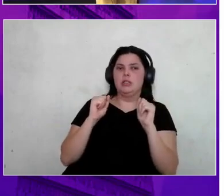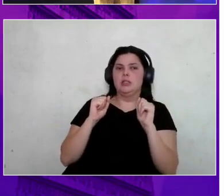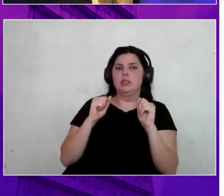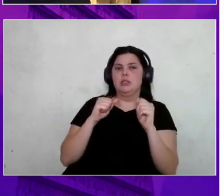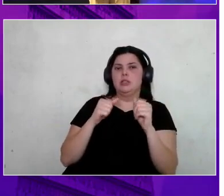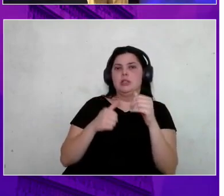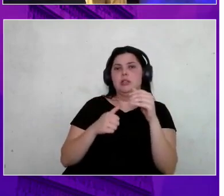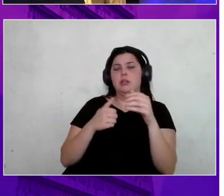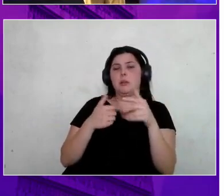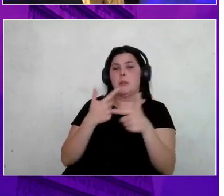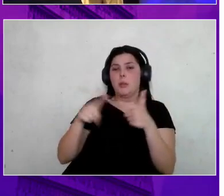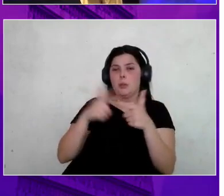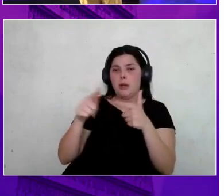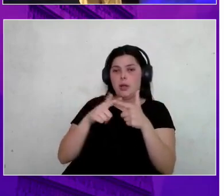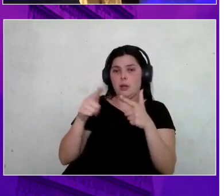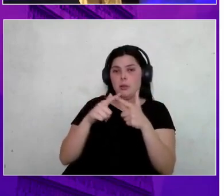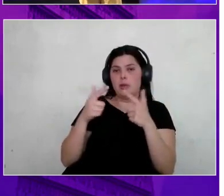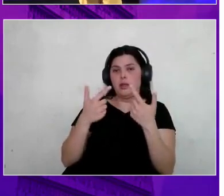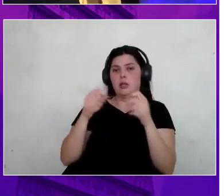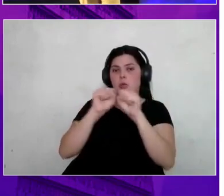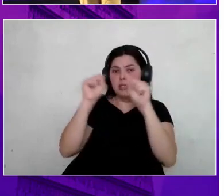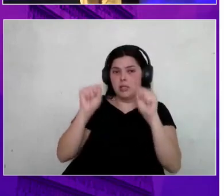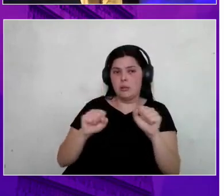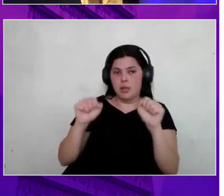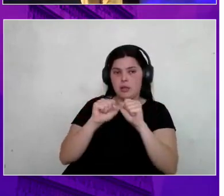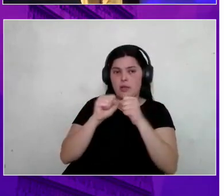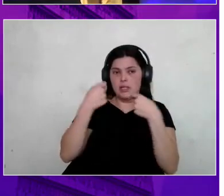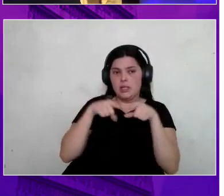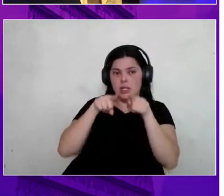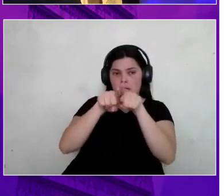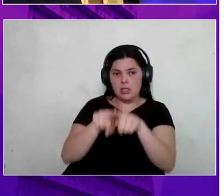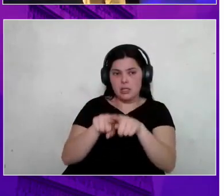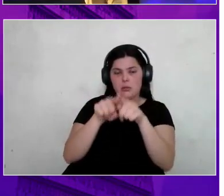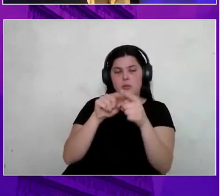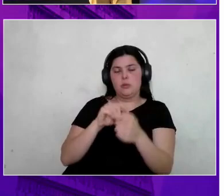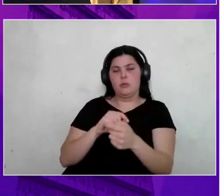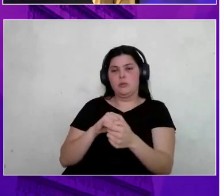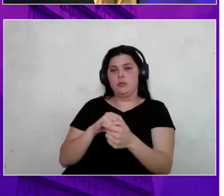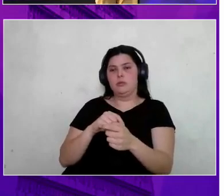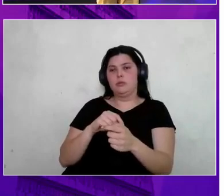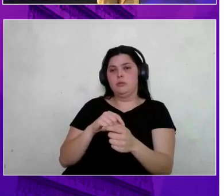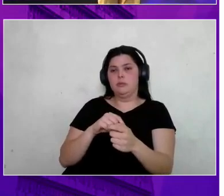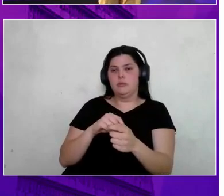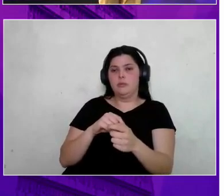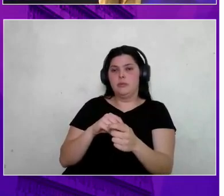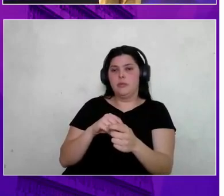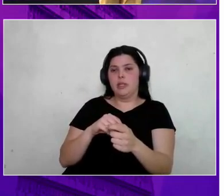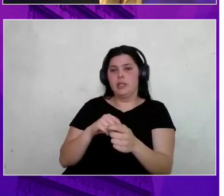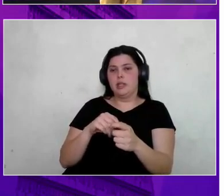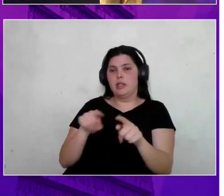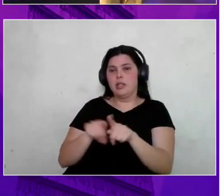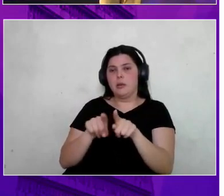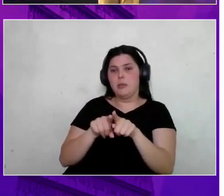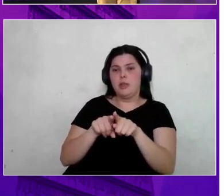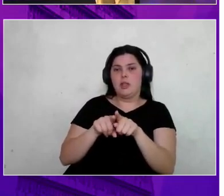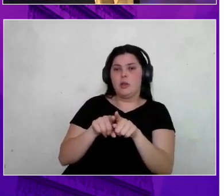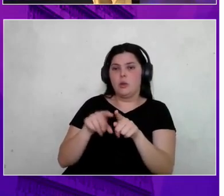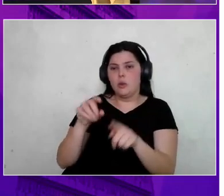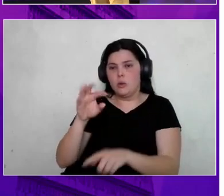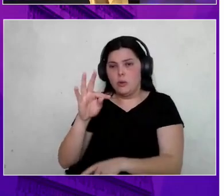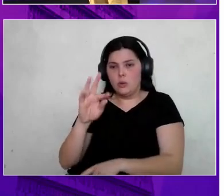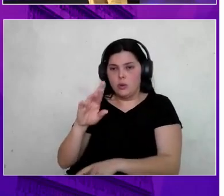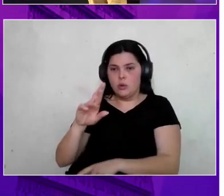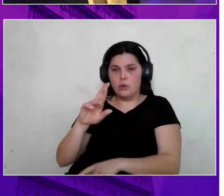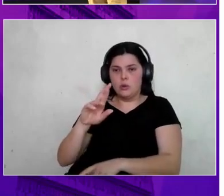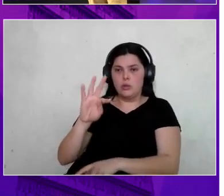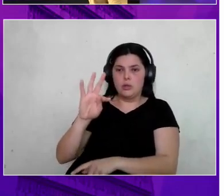muito realidade para sistemas que fazem integrações. E também a manipulação ali do thread pool adequadamente para